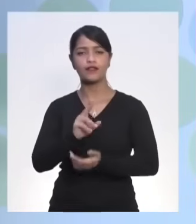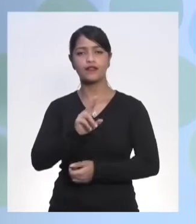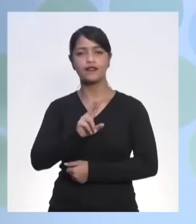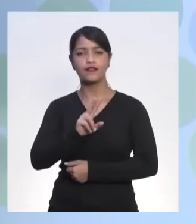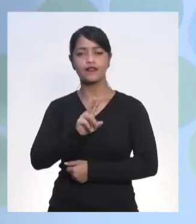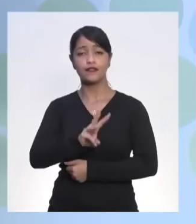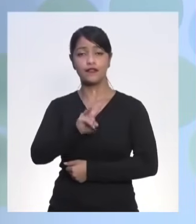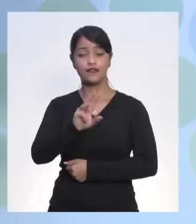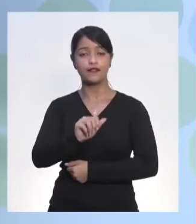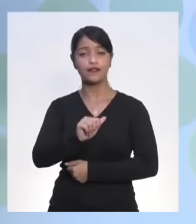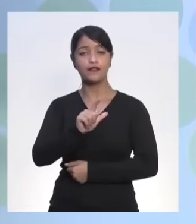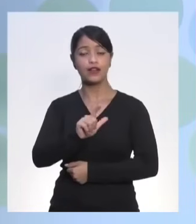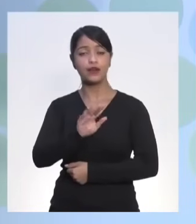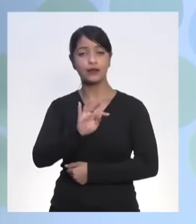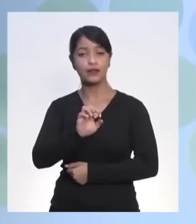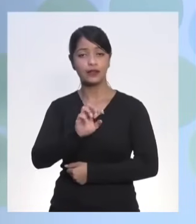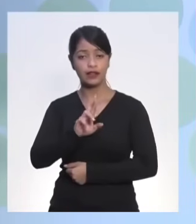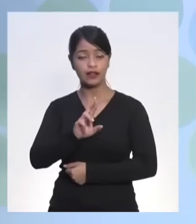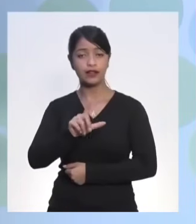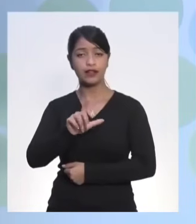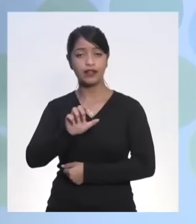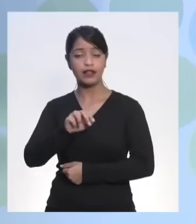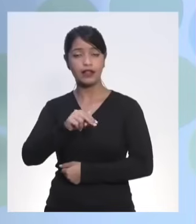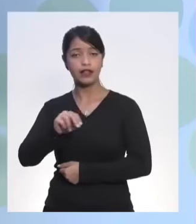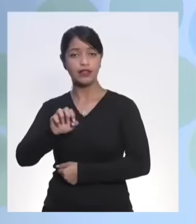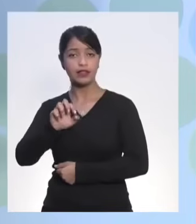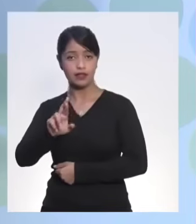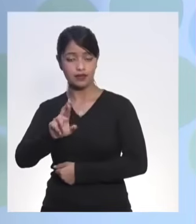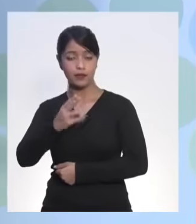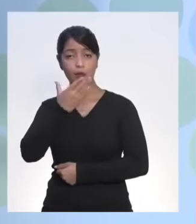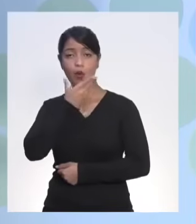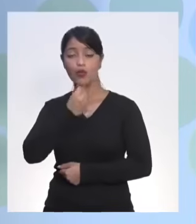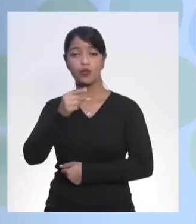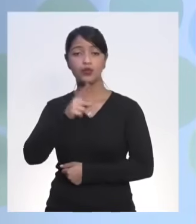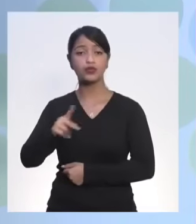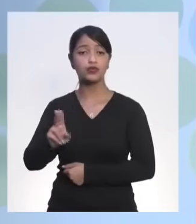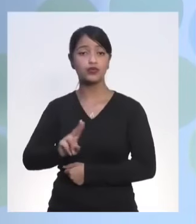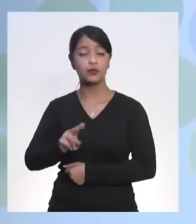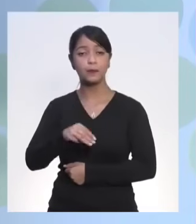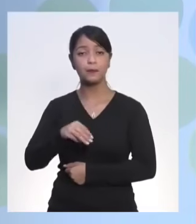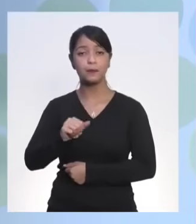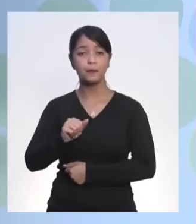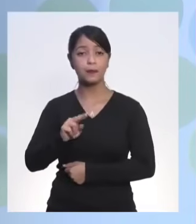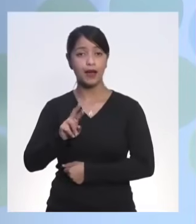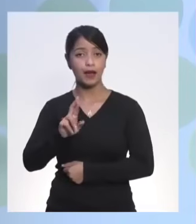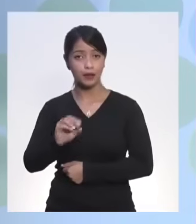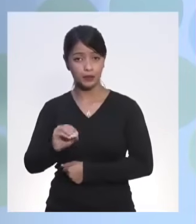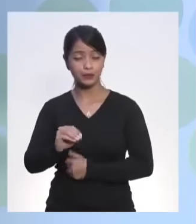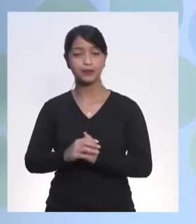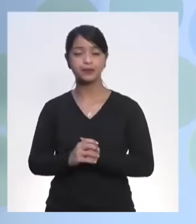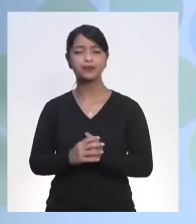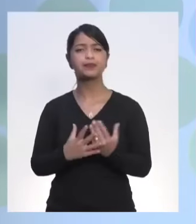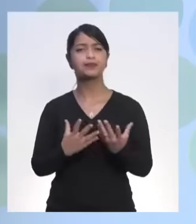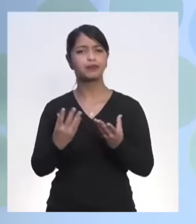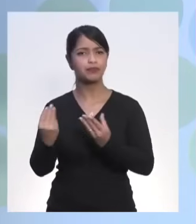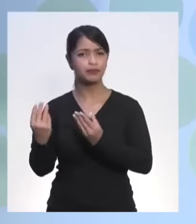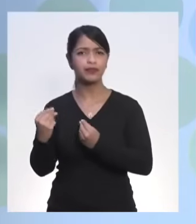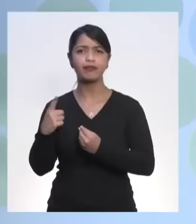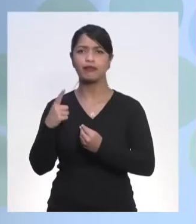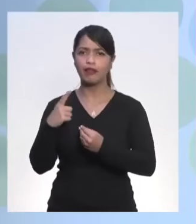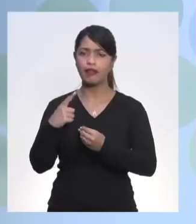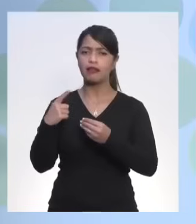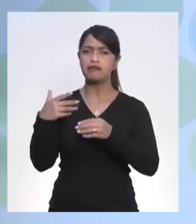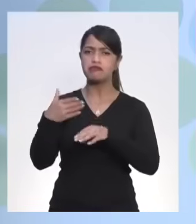Walter Lehner, eu acredito que seja, do professor Mauro. Temos muitas participações, temos